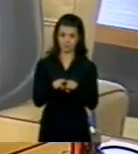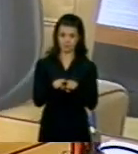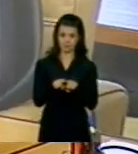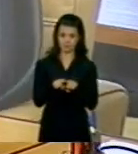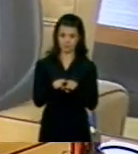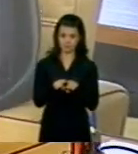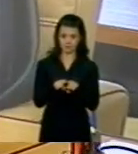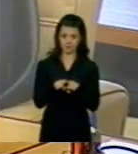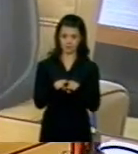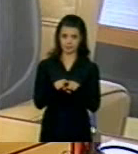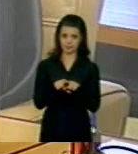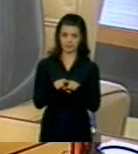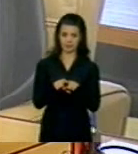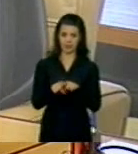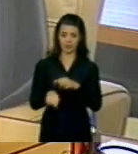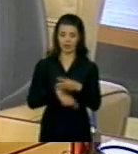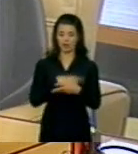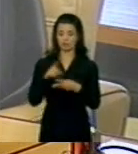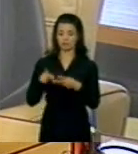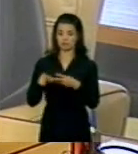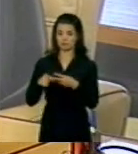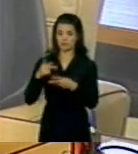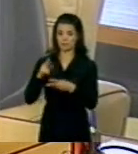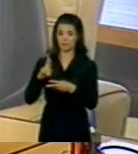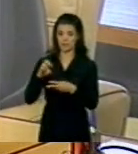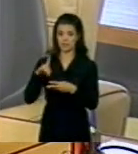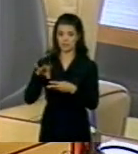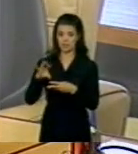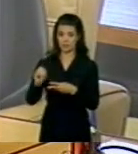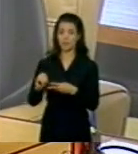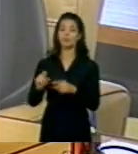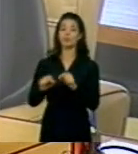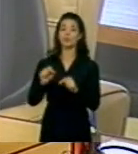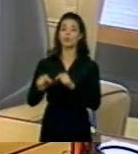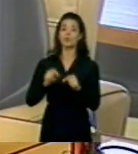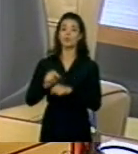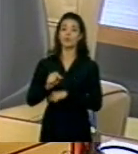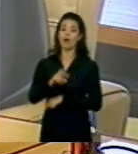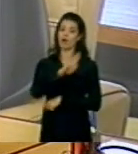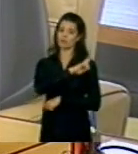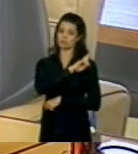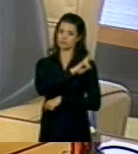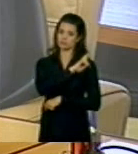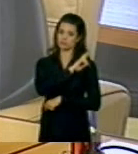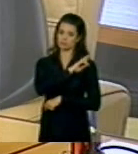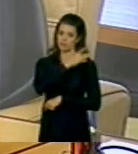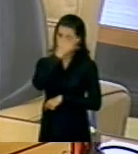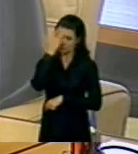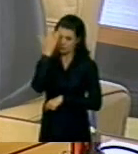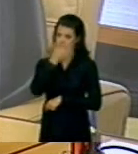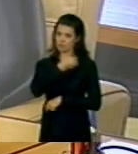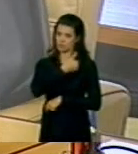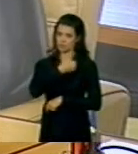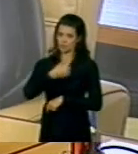conjugando-se, portanto, o terceiro pilar desse tripé, a responsabilização dos agentes políticos pelos